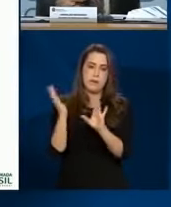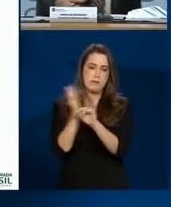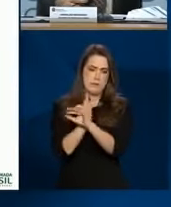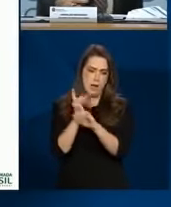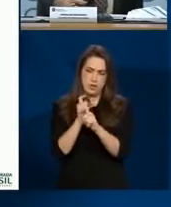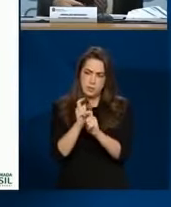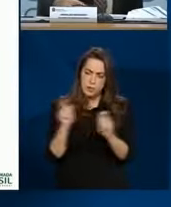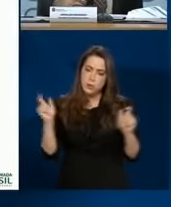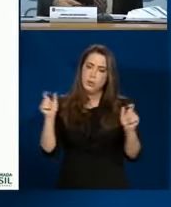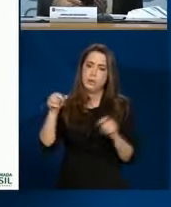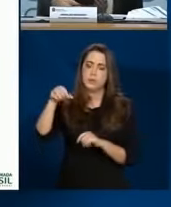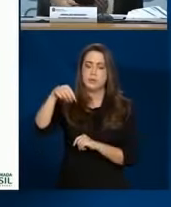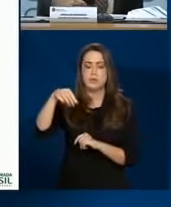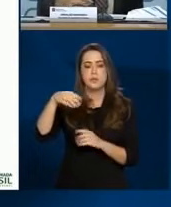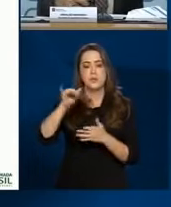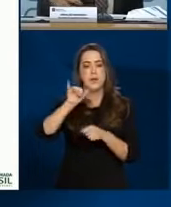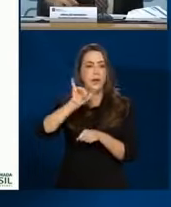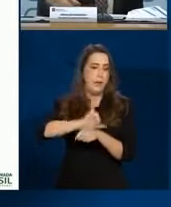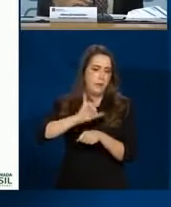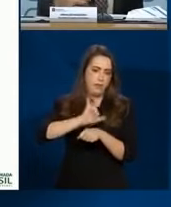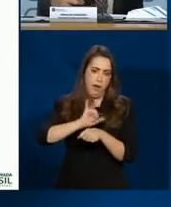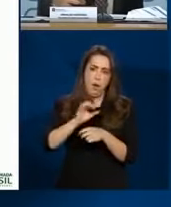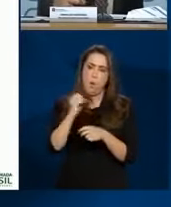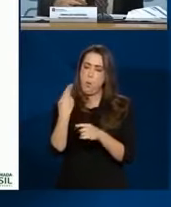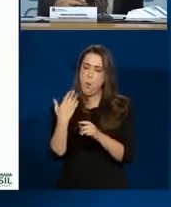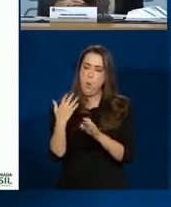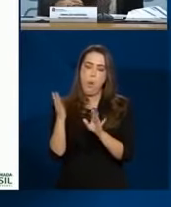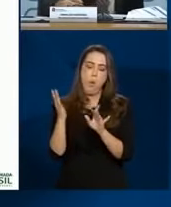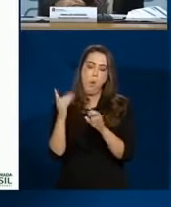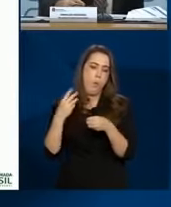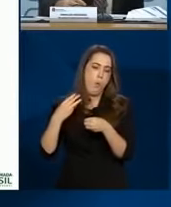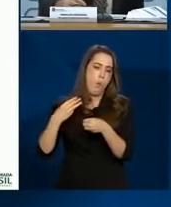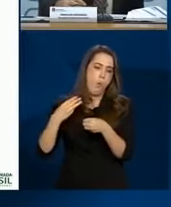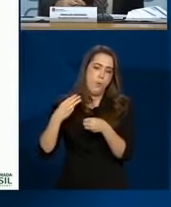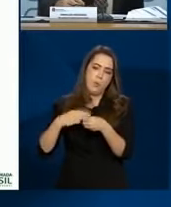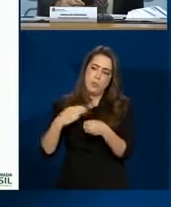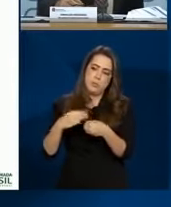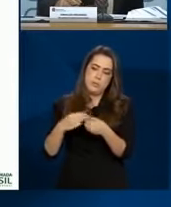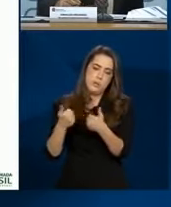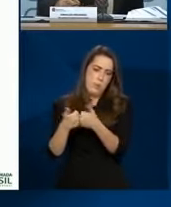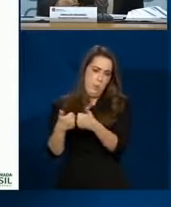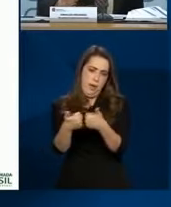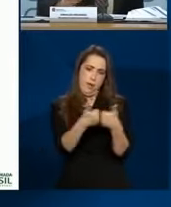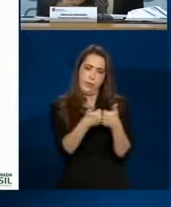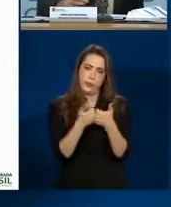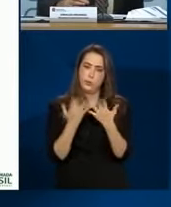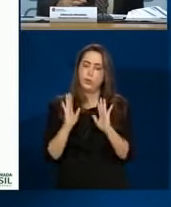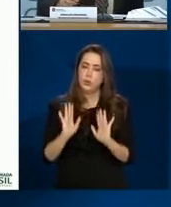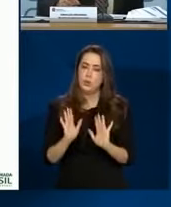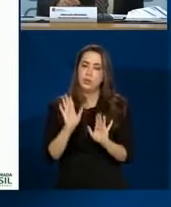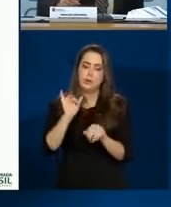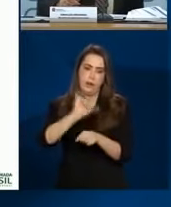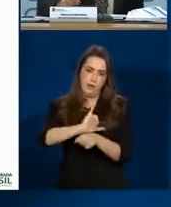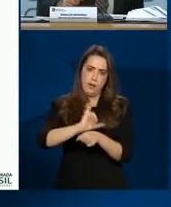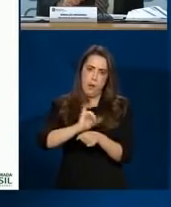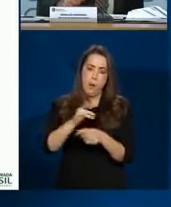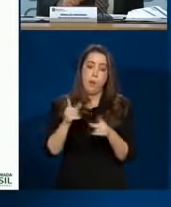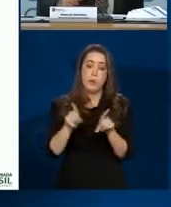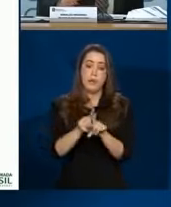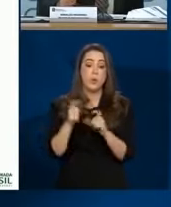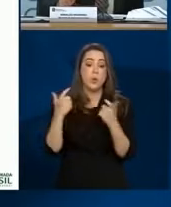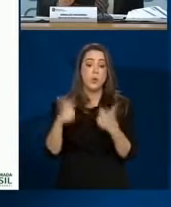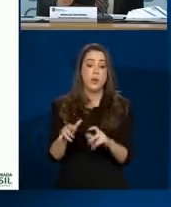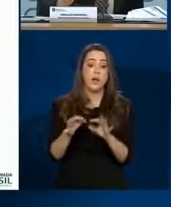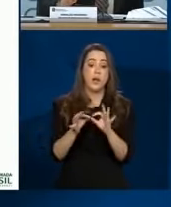região metropolitana compreende a capital e aqueles municípios em torno das capitais do Brasil, e a região do interior, que